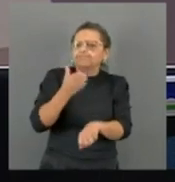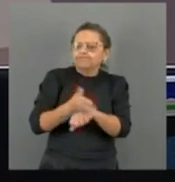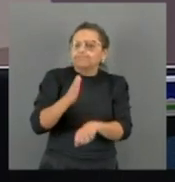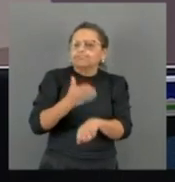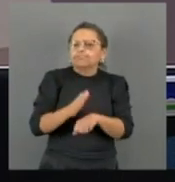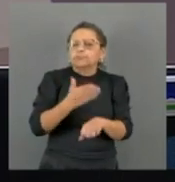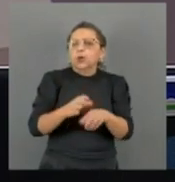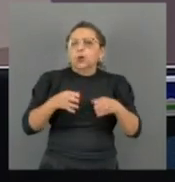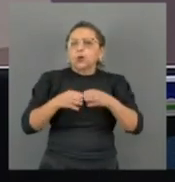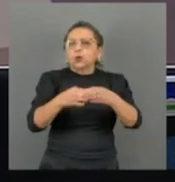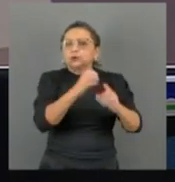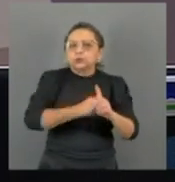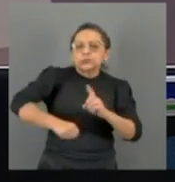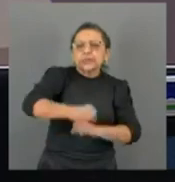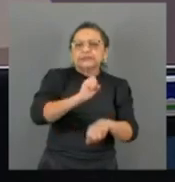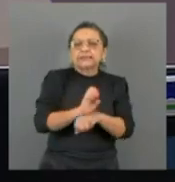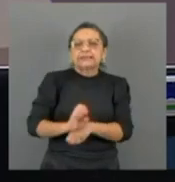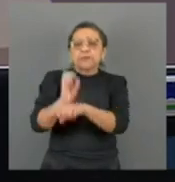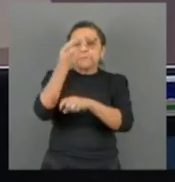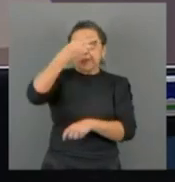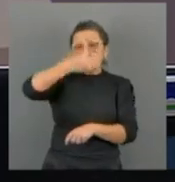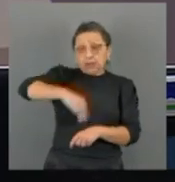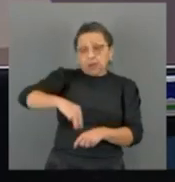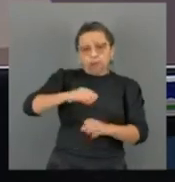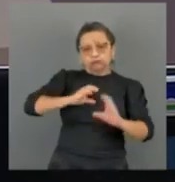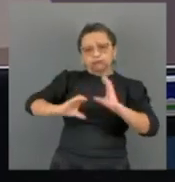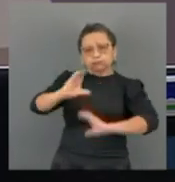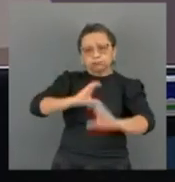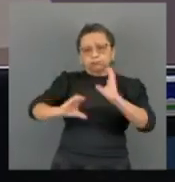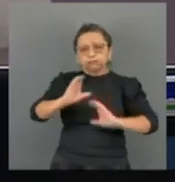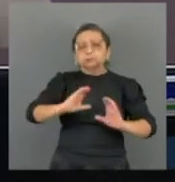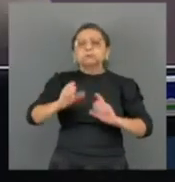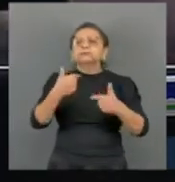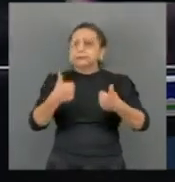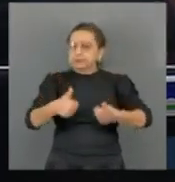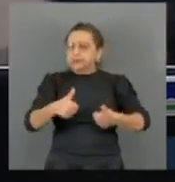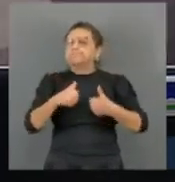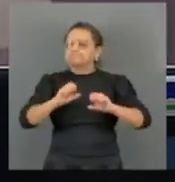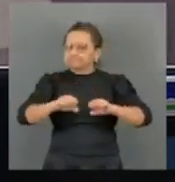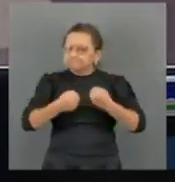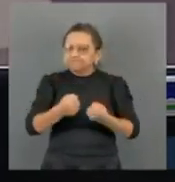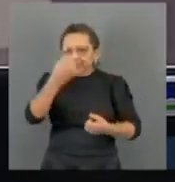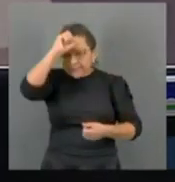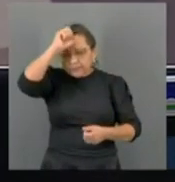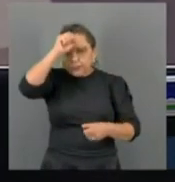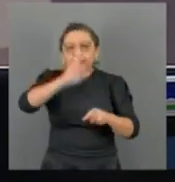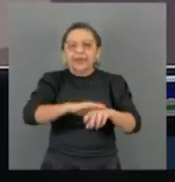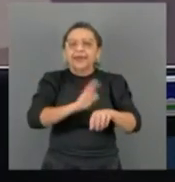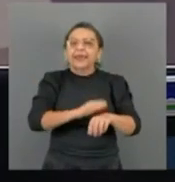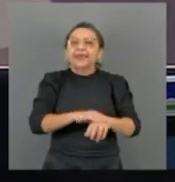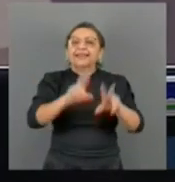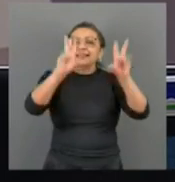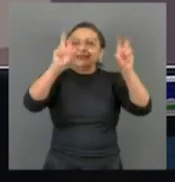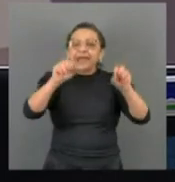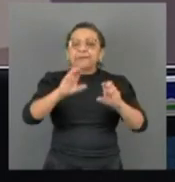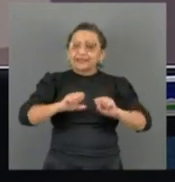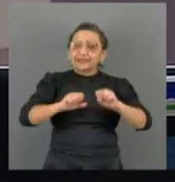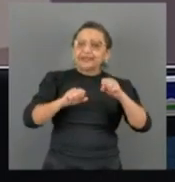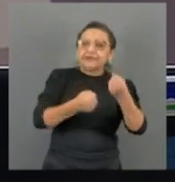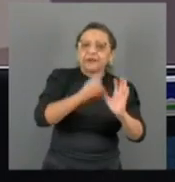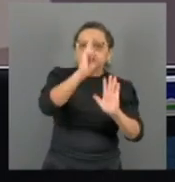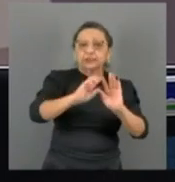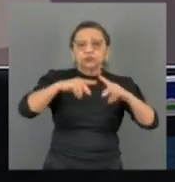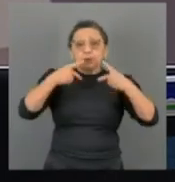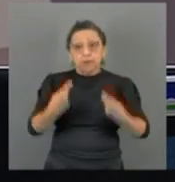Sociedade Maranhense em Defesa dos Direitos Humanos, que eles estavam fazendo. Era um grupo de advogados